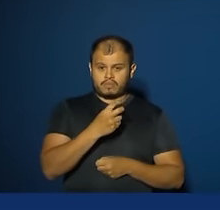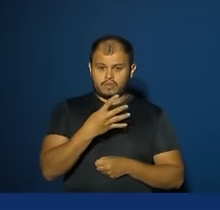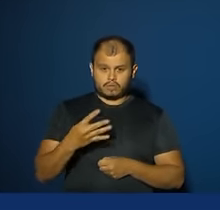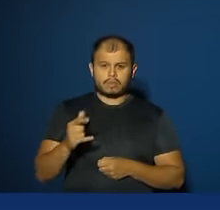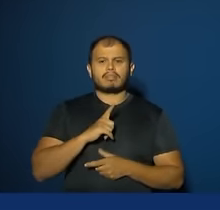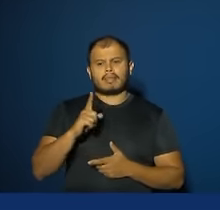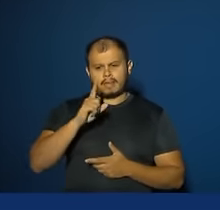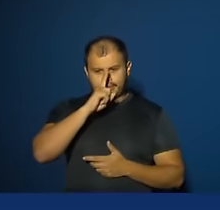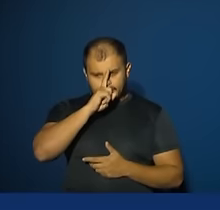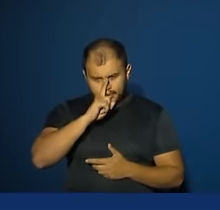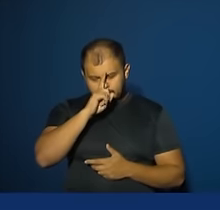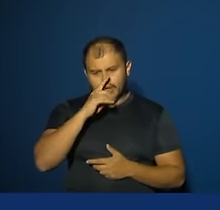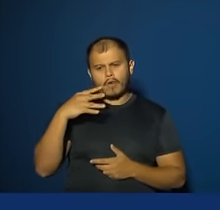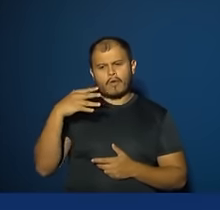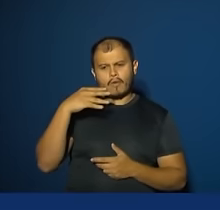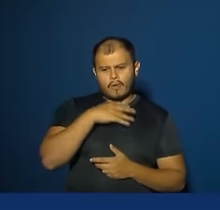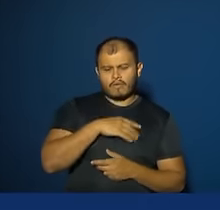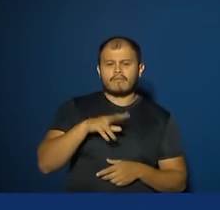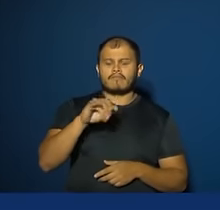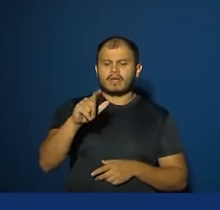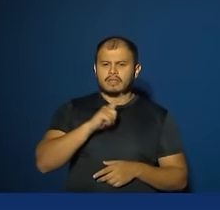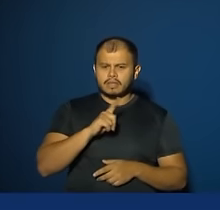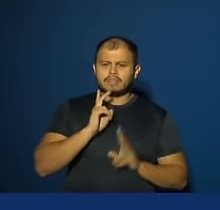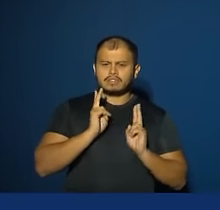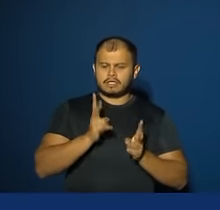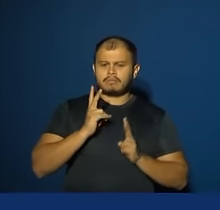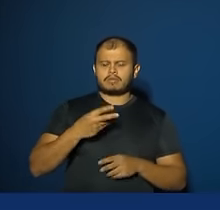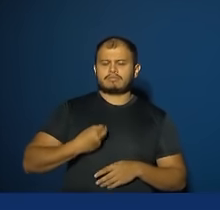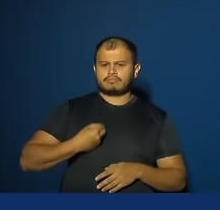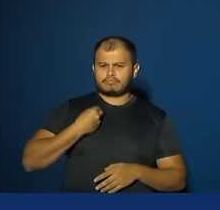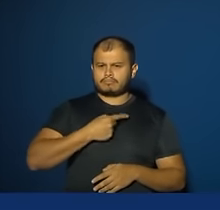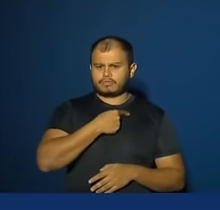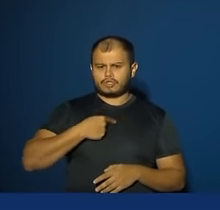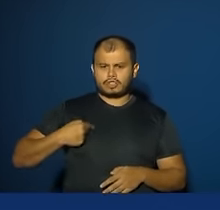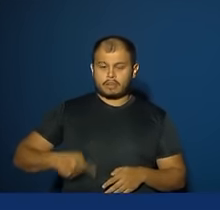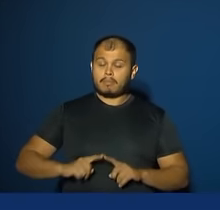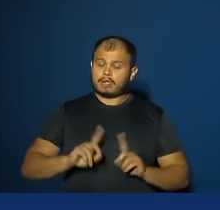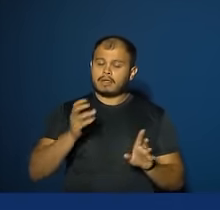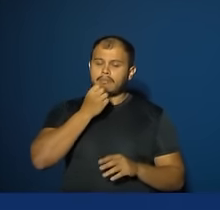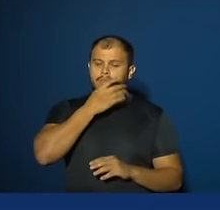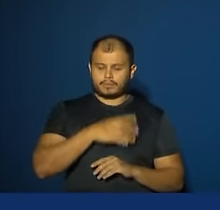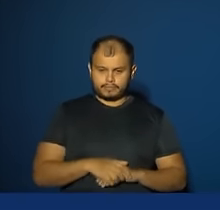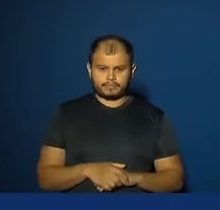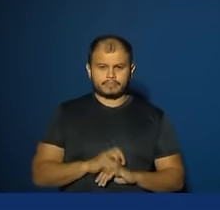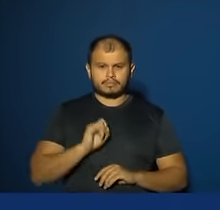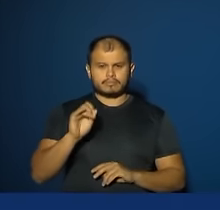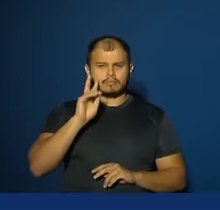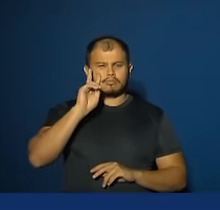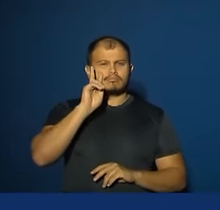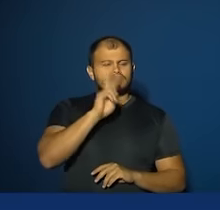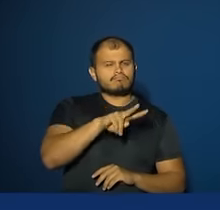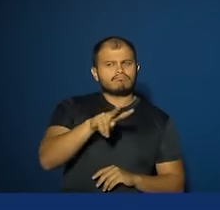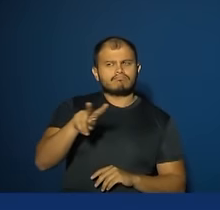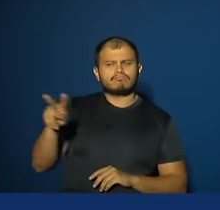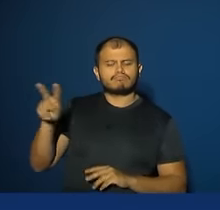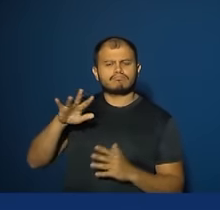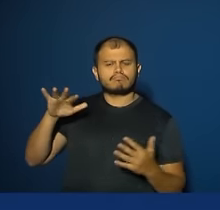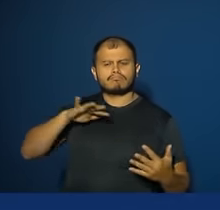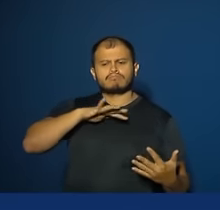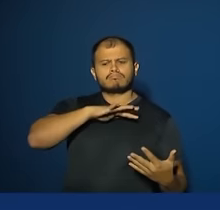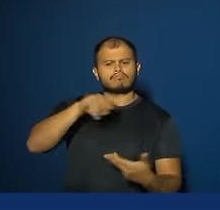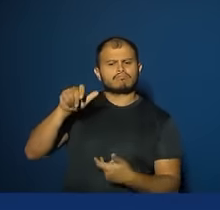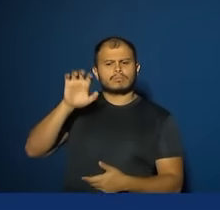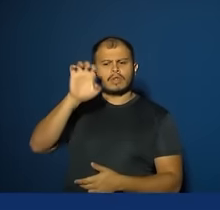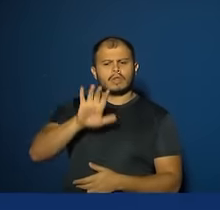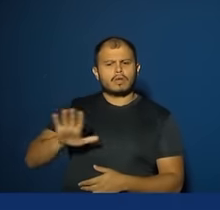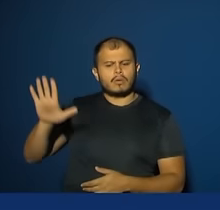sempre presentes. Eu acho que o shadow bank é um risco sempre presente em China, mas é muito bom. Então, pegando o mundo, a Europa